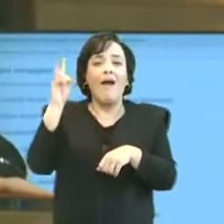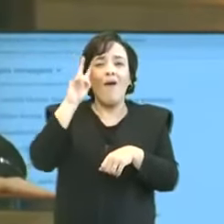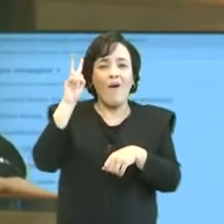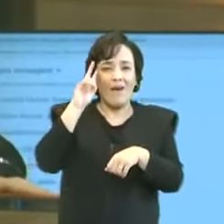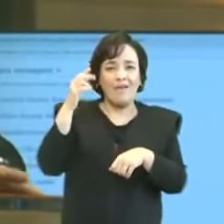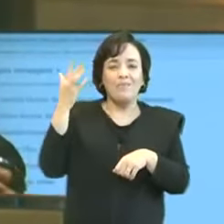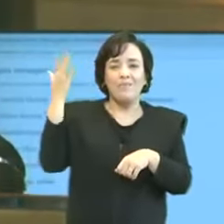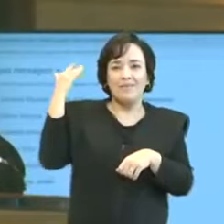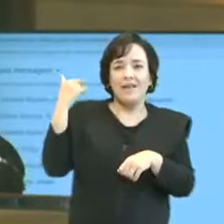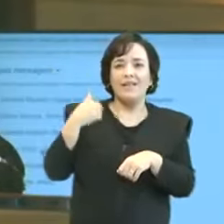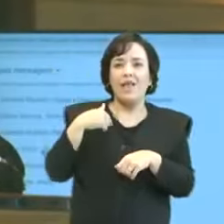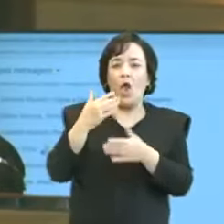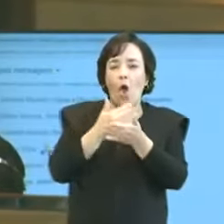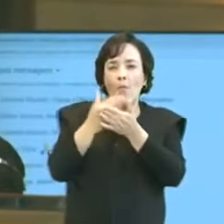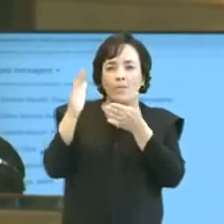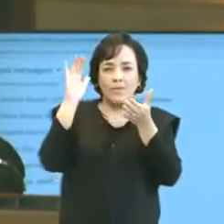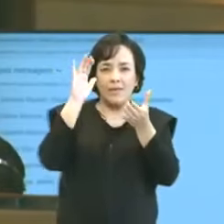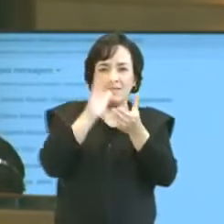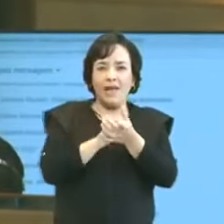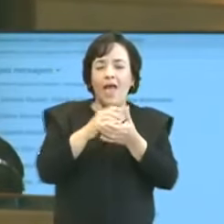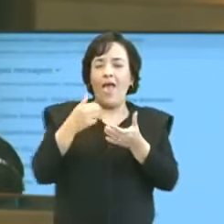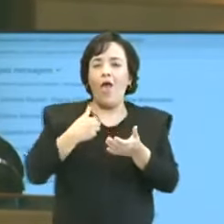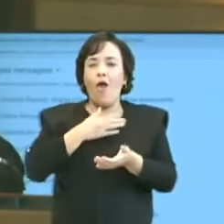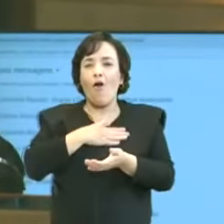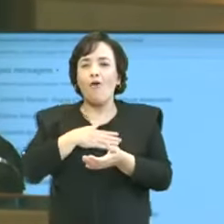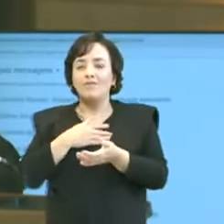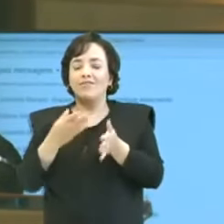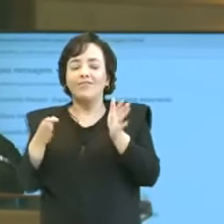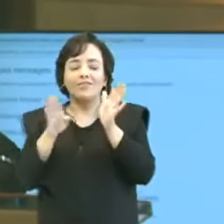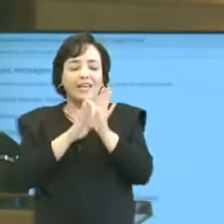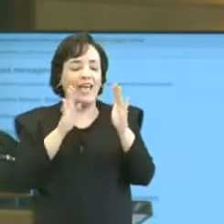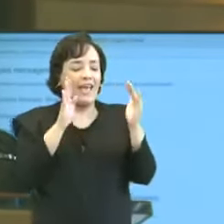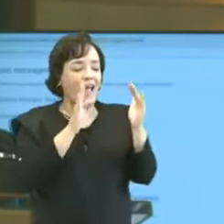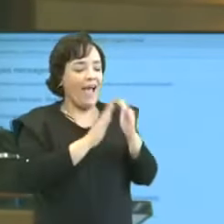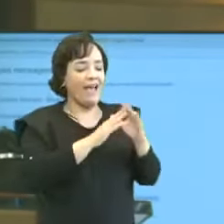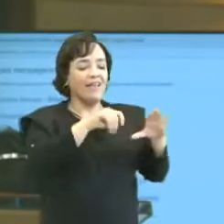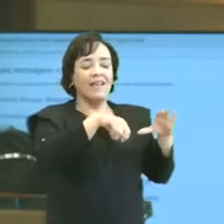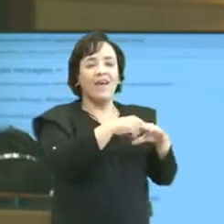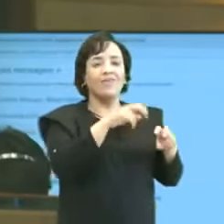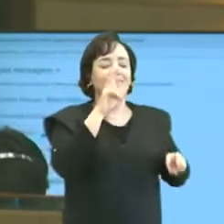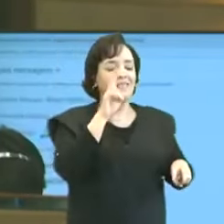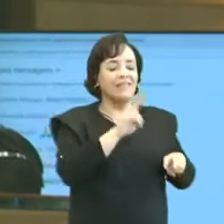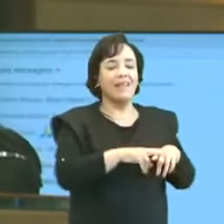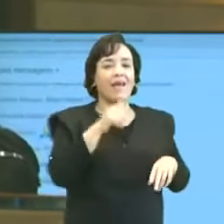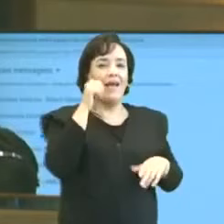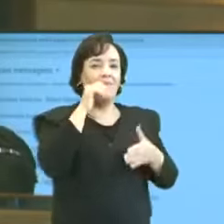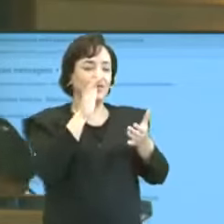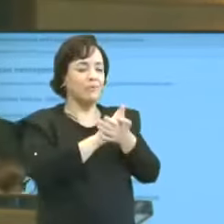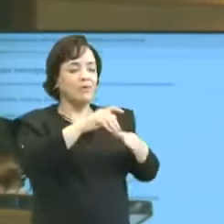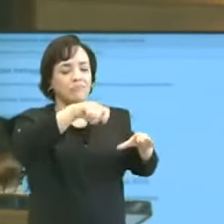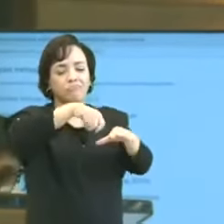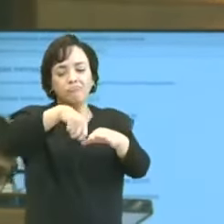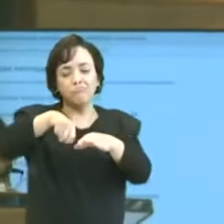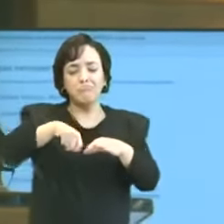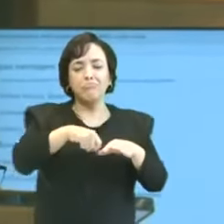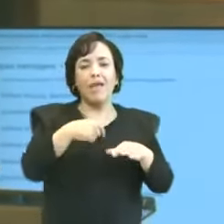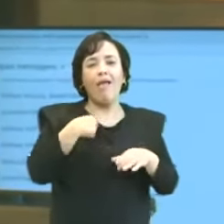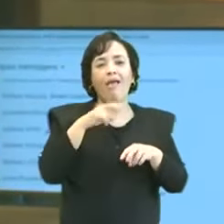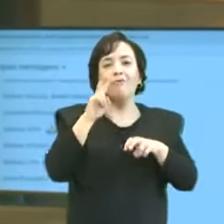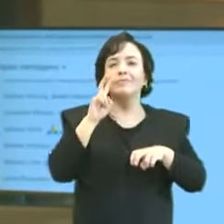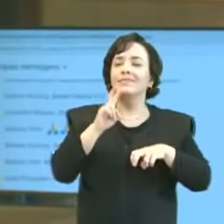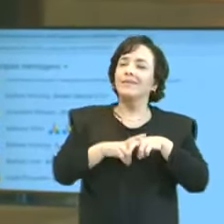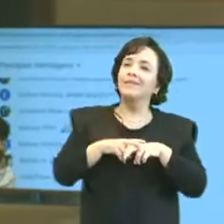chegar em casa, sentar assim no chão da cozinha. Se eu estava fazendo as coisas e ficar até